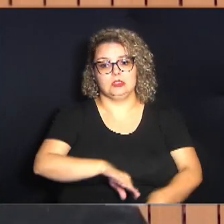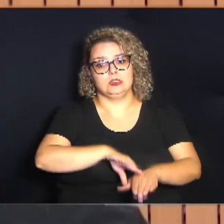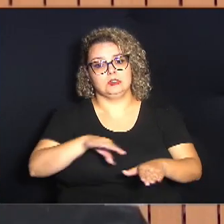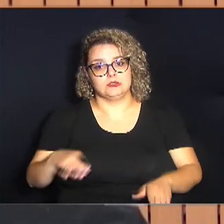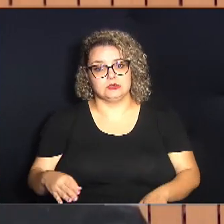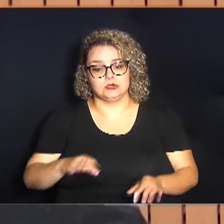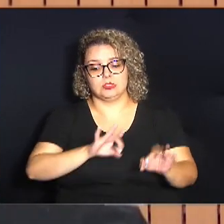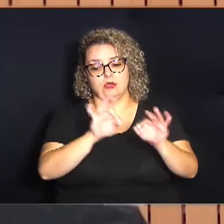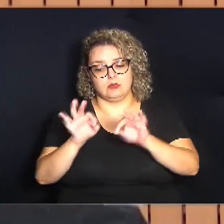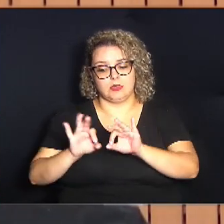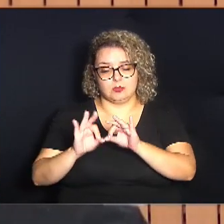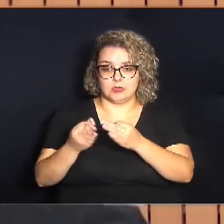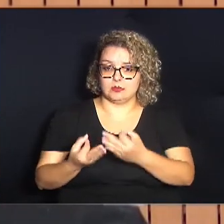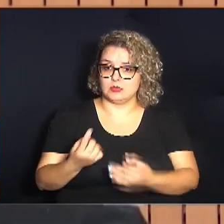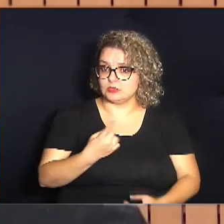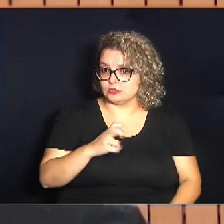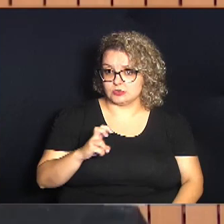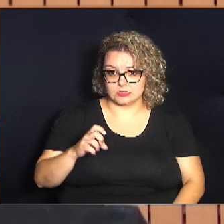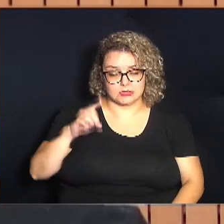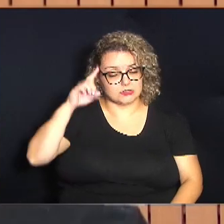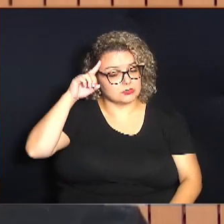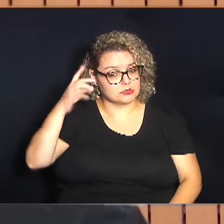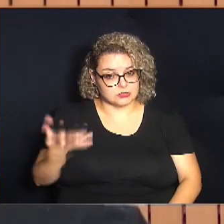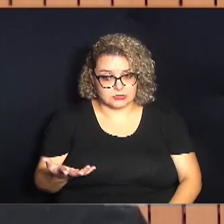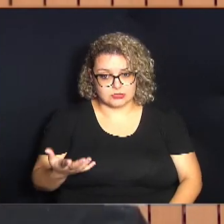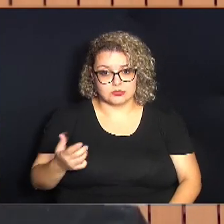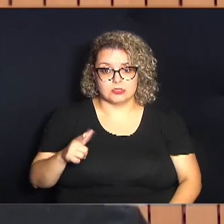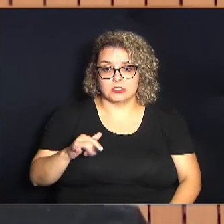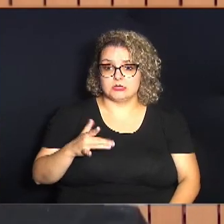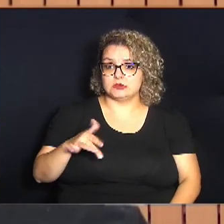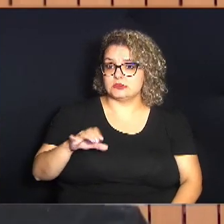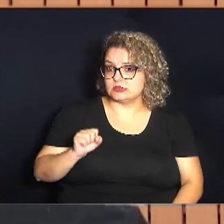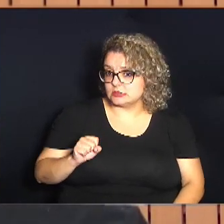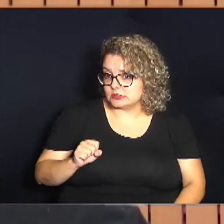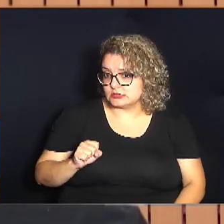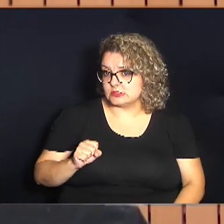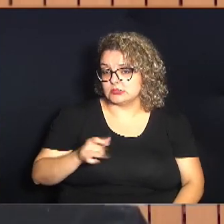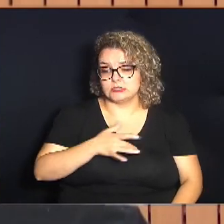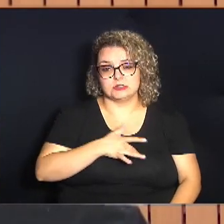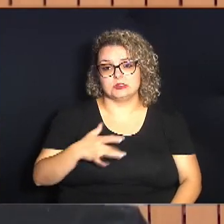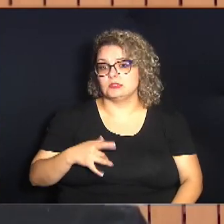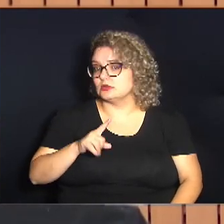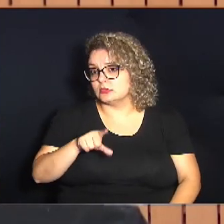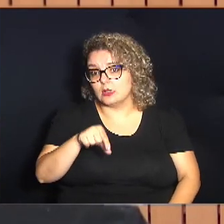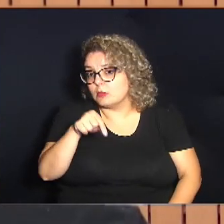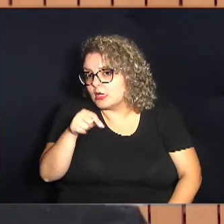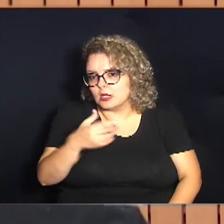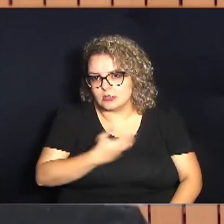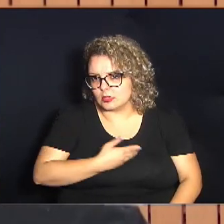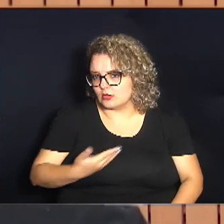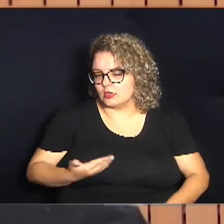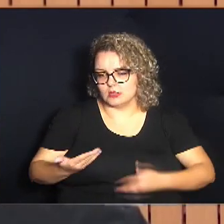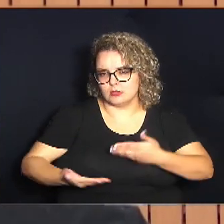dias. E a licença de saúde não é uma escolha do servidor.